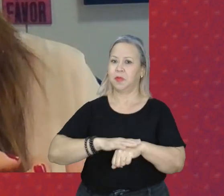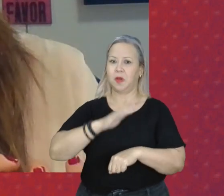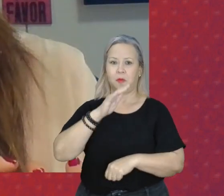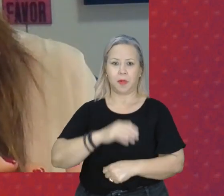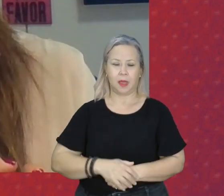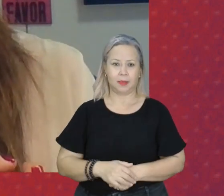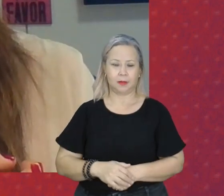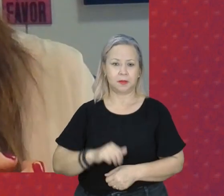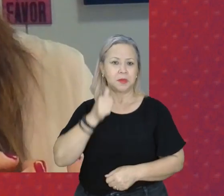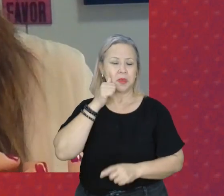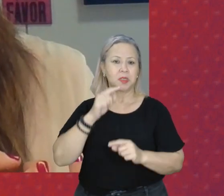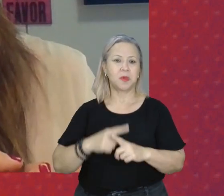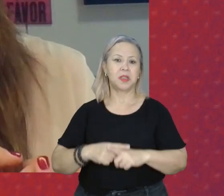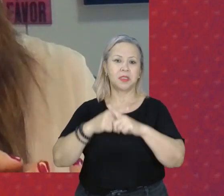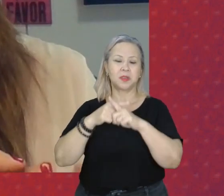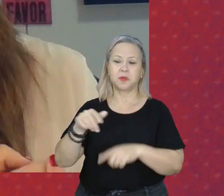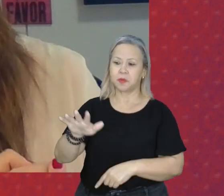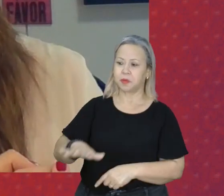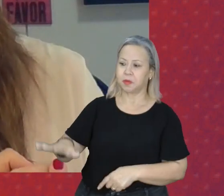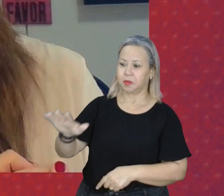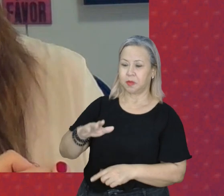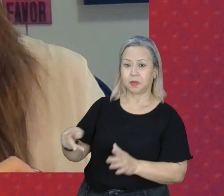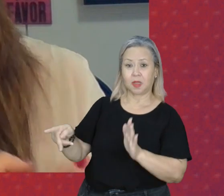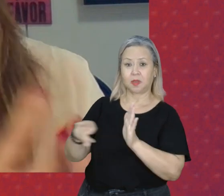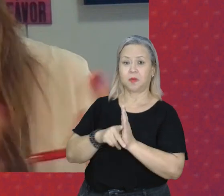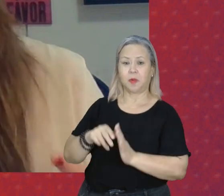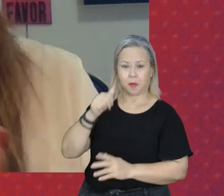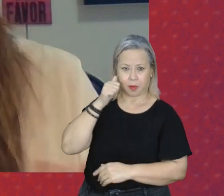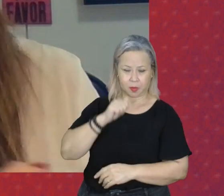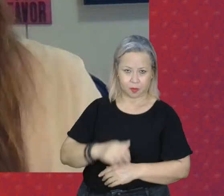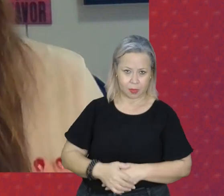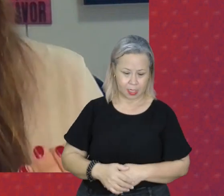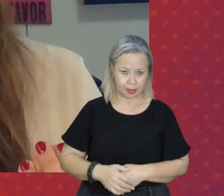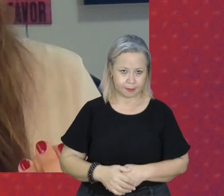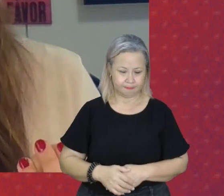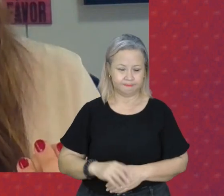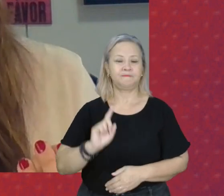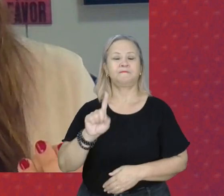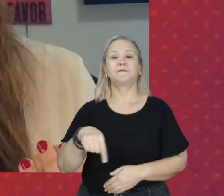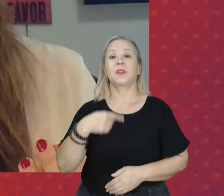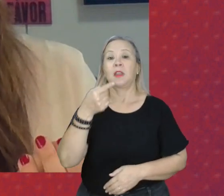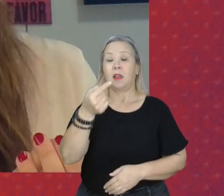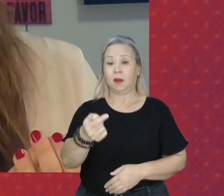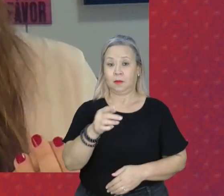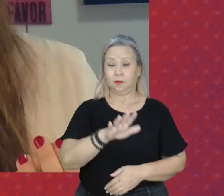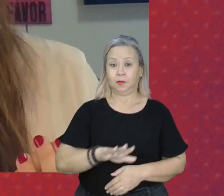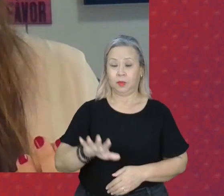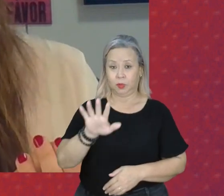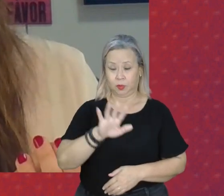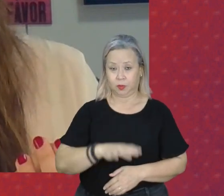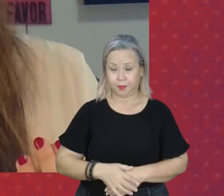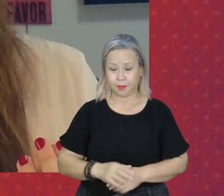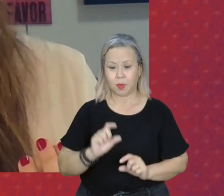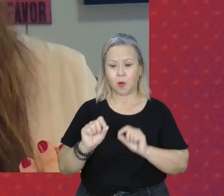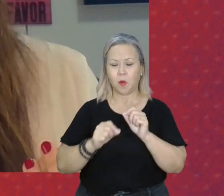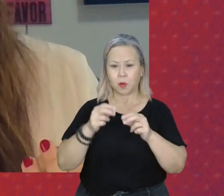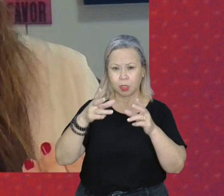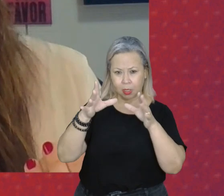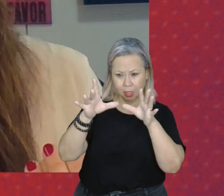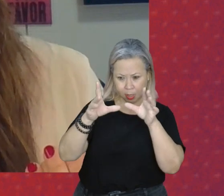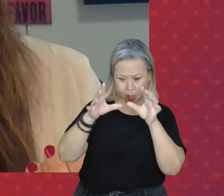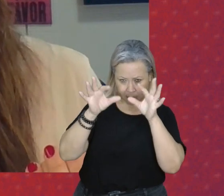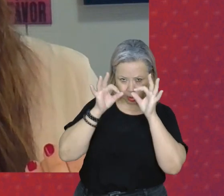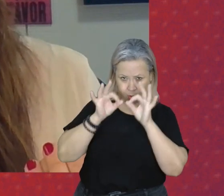elas acabam disputando entre elas, né? Infelizmente, isso acontece. E, além disso tudo, o que a gente observou é o seguinte,